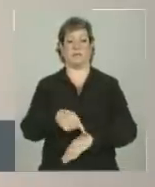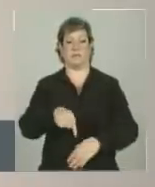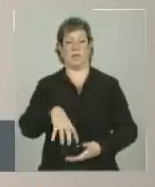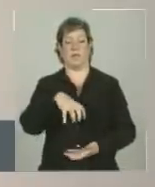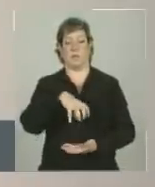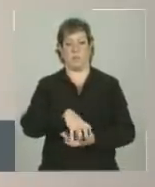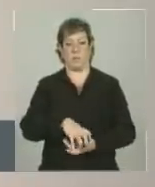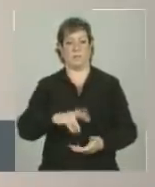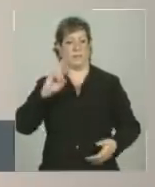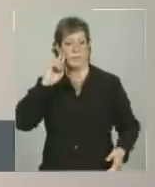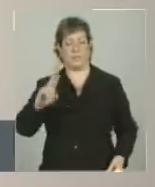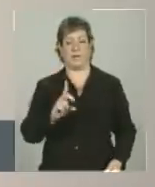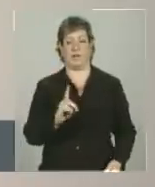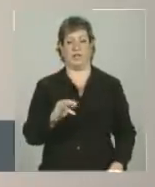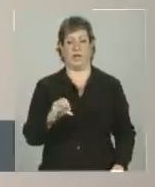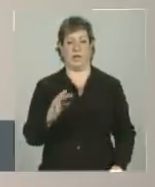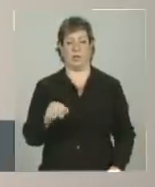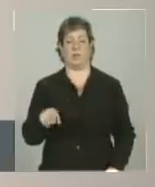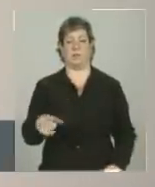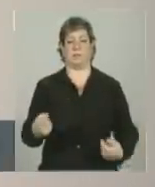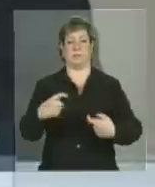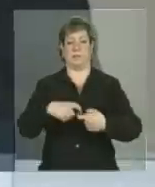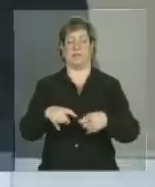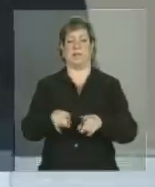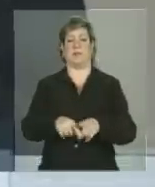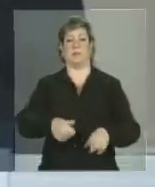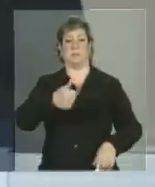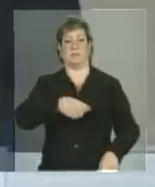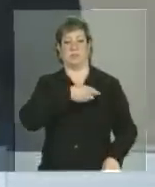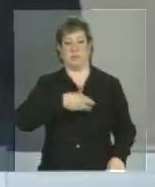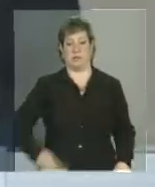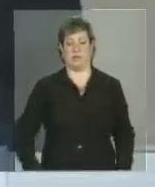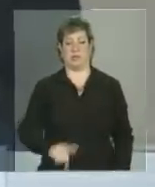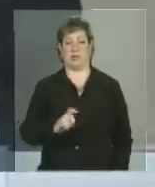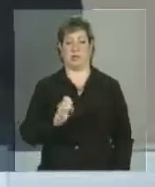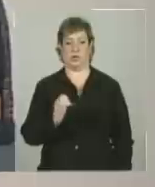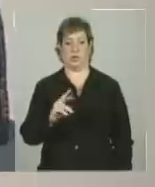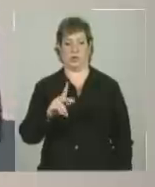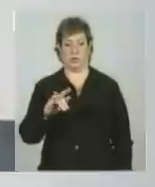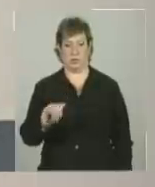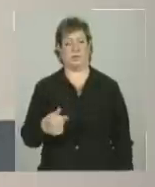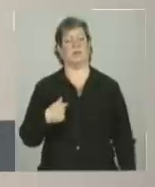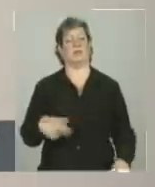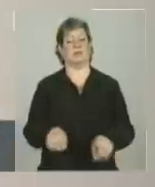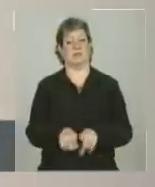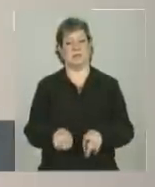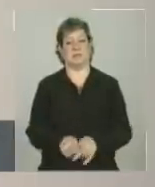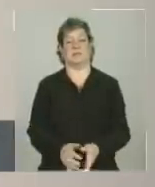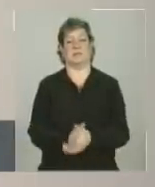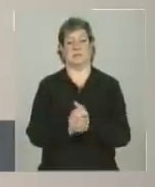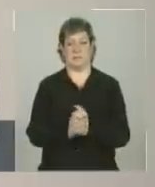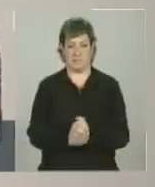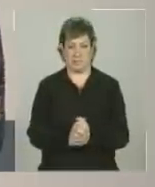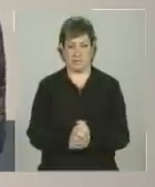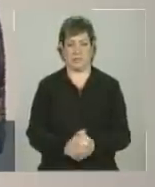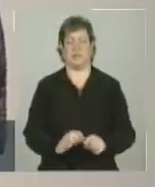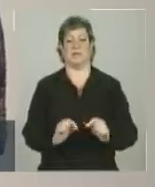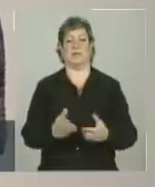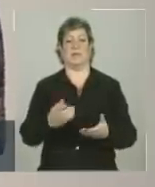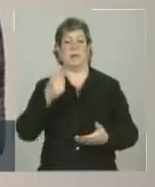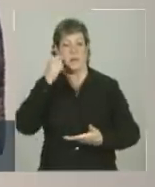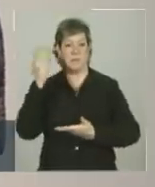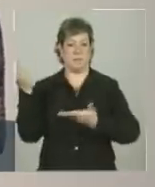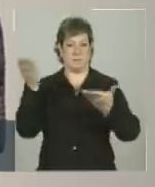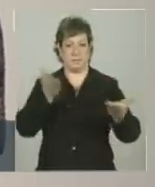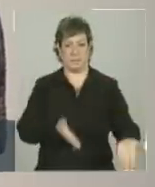da Parceria e o primeiro-ministro da Geórgia. Saúdo igualmente a presença dos participantes